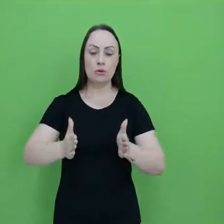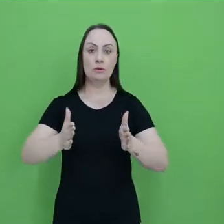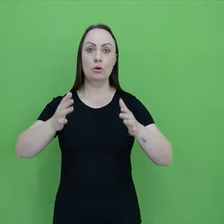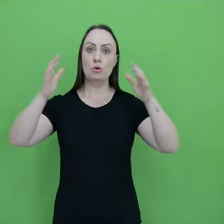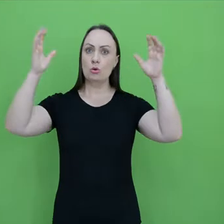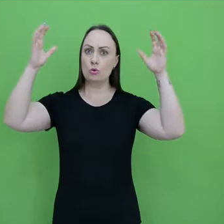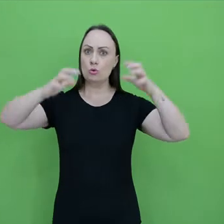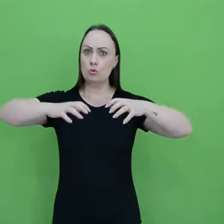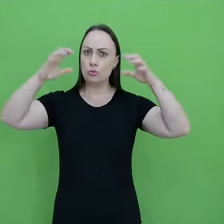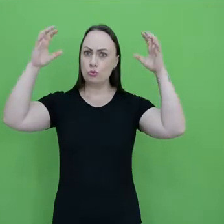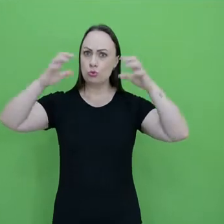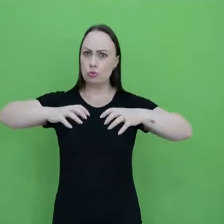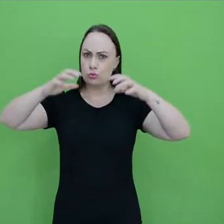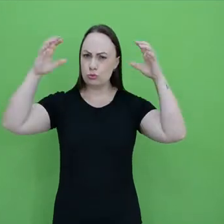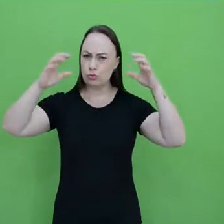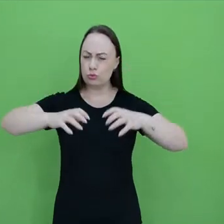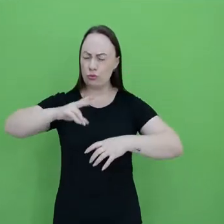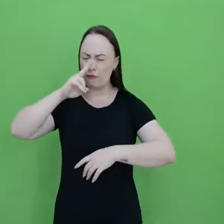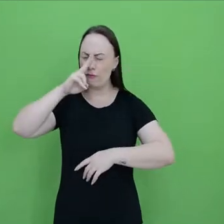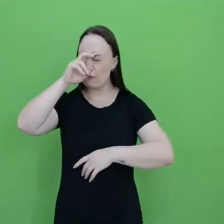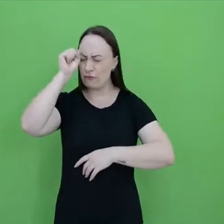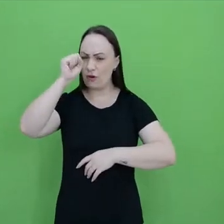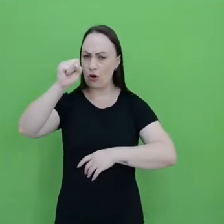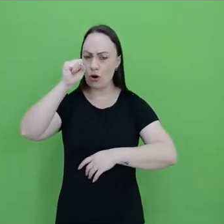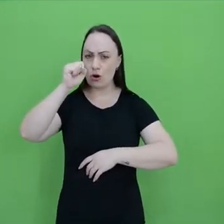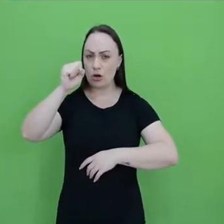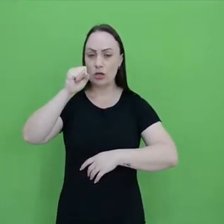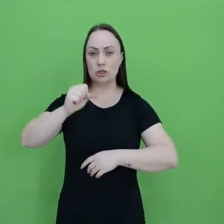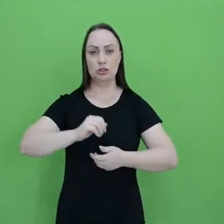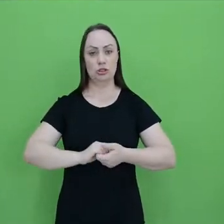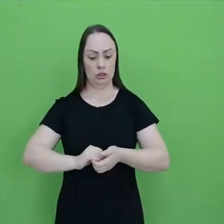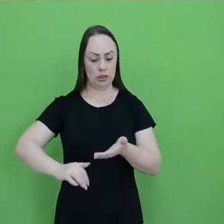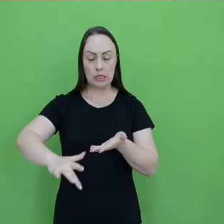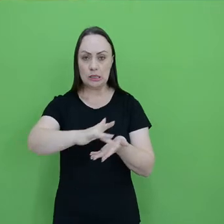uma chuva muito forte começou a cair. A